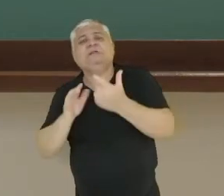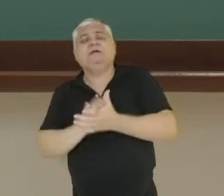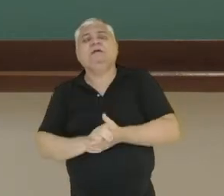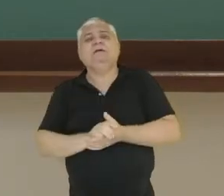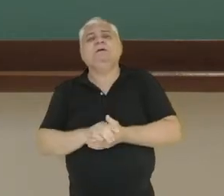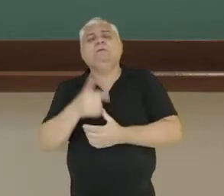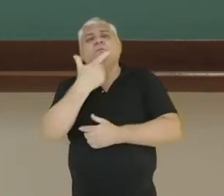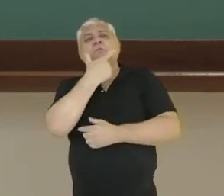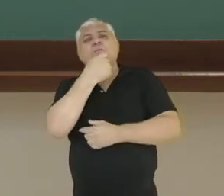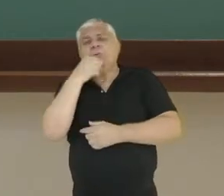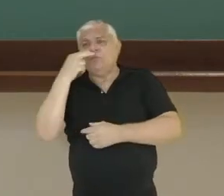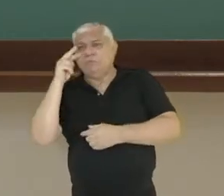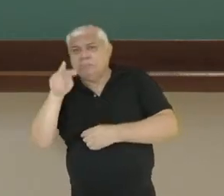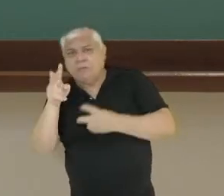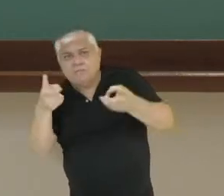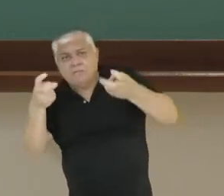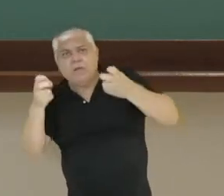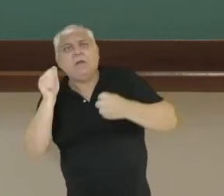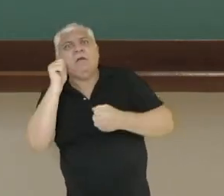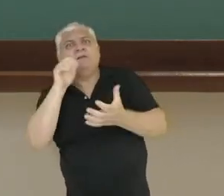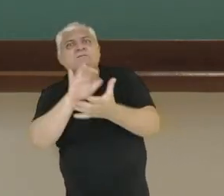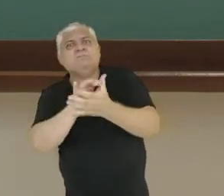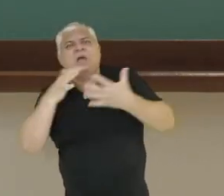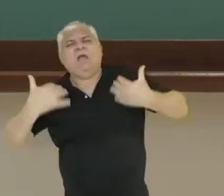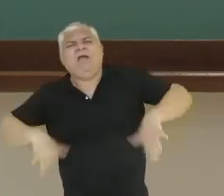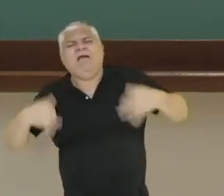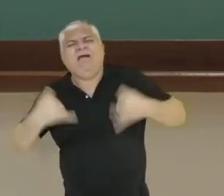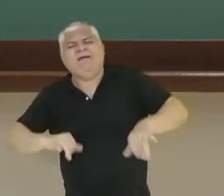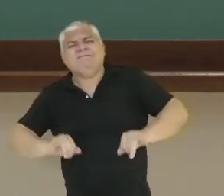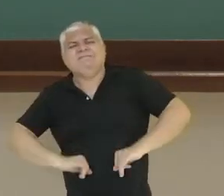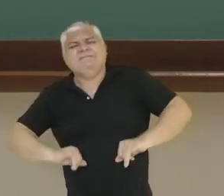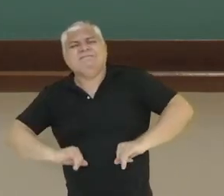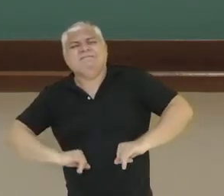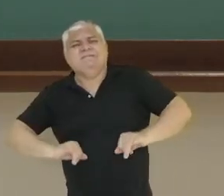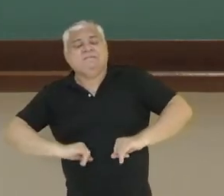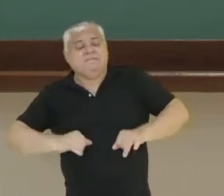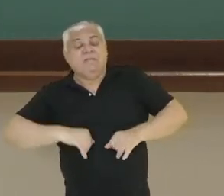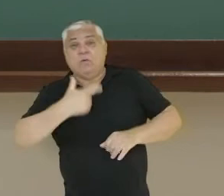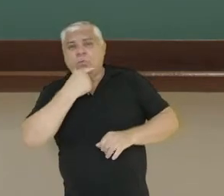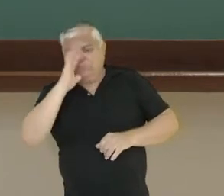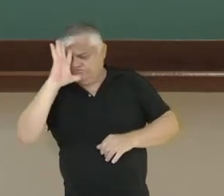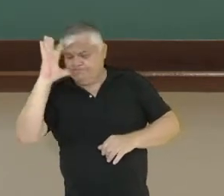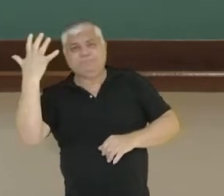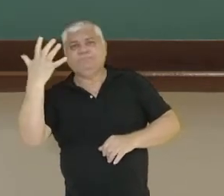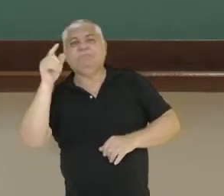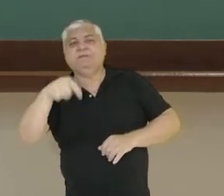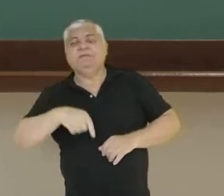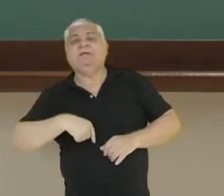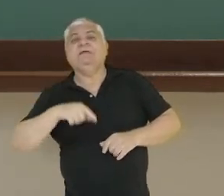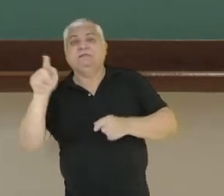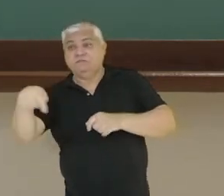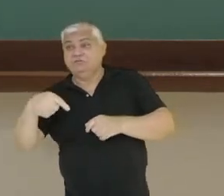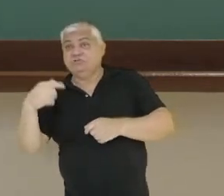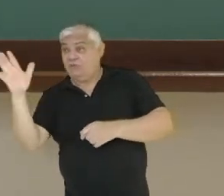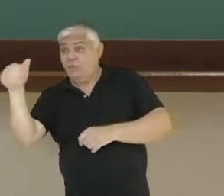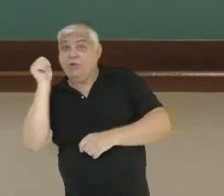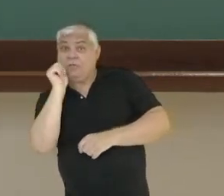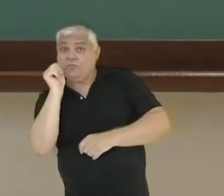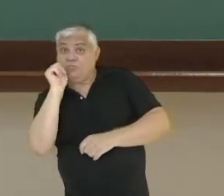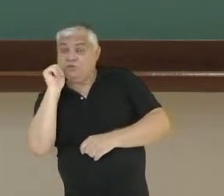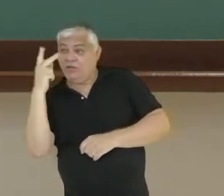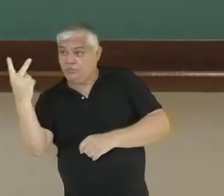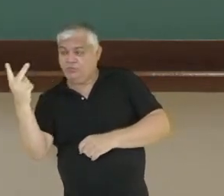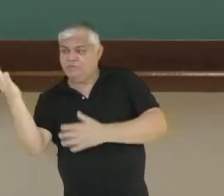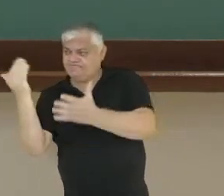ele viu que a esposa dele estava sofrendo muito no parto. Então, o que ele resolveu? Com a ajuda de duas parteiras,